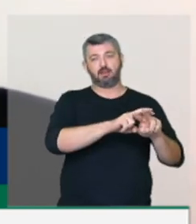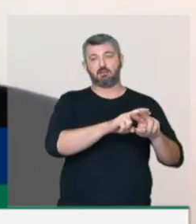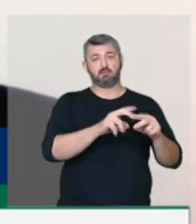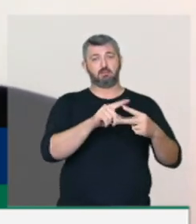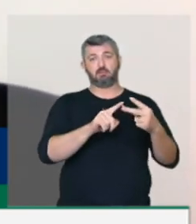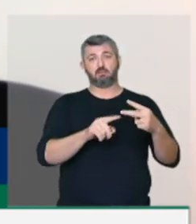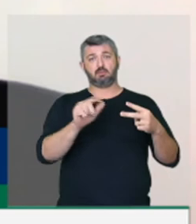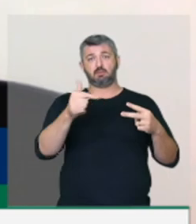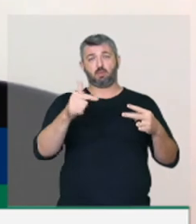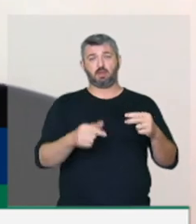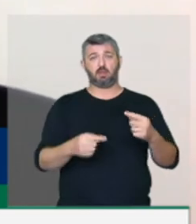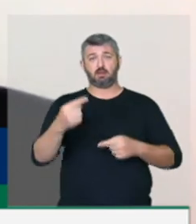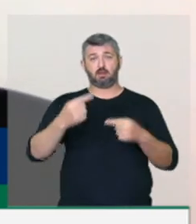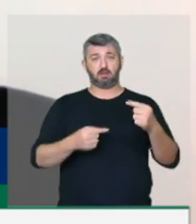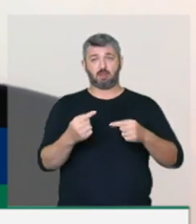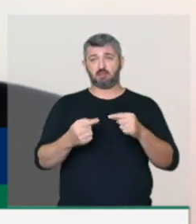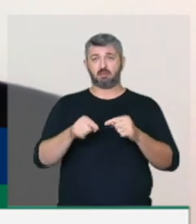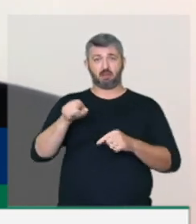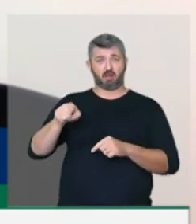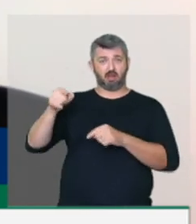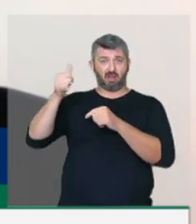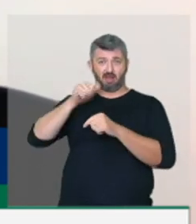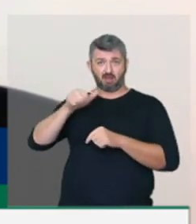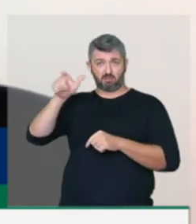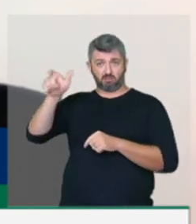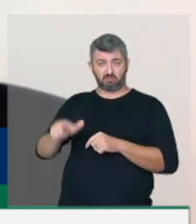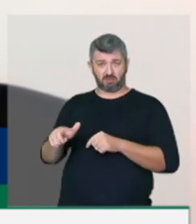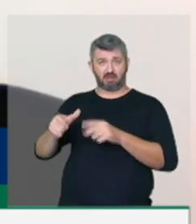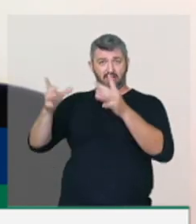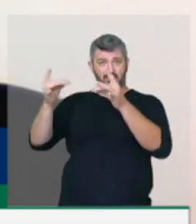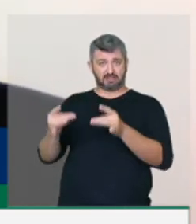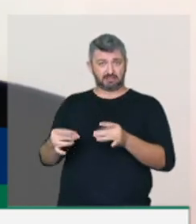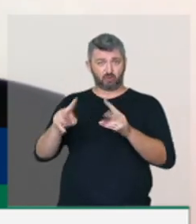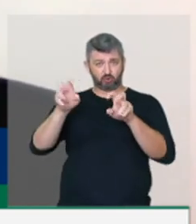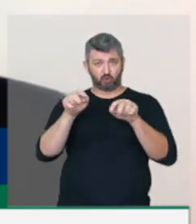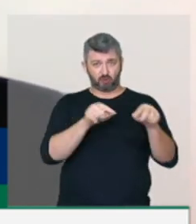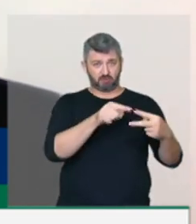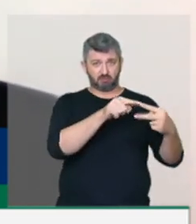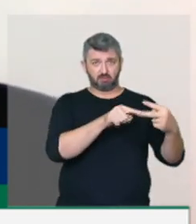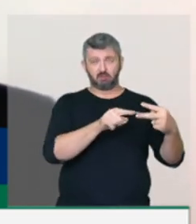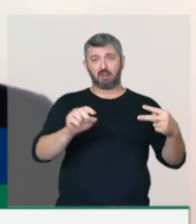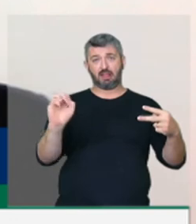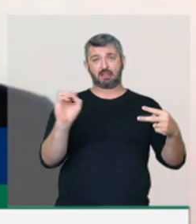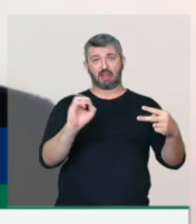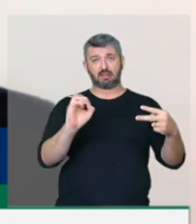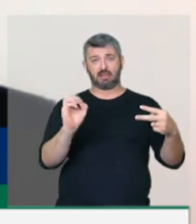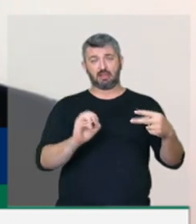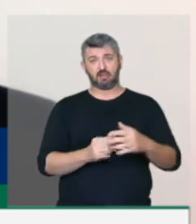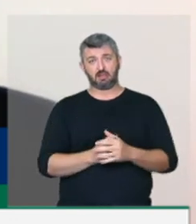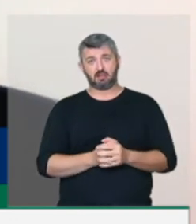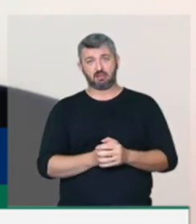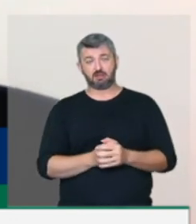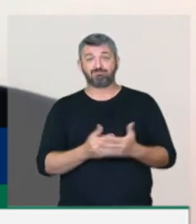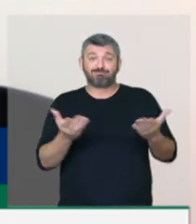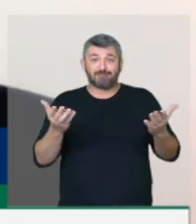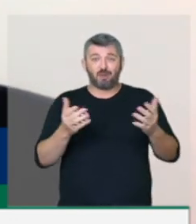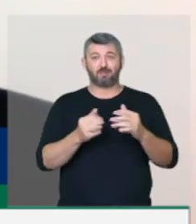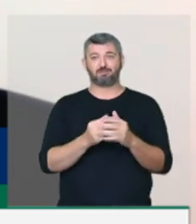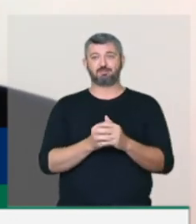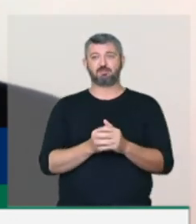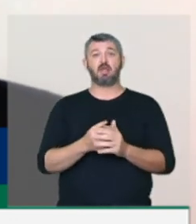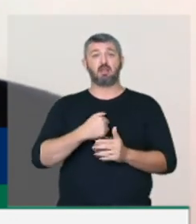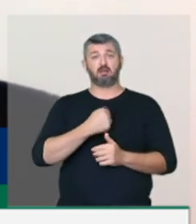não foram debatidos ou discutidos na peça trazida pela eminente relatora. Dessa forma, eu